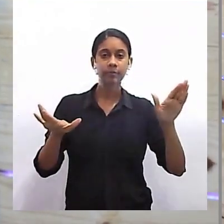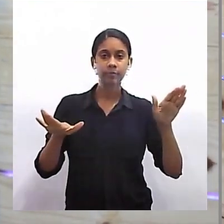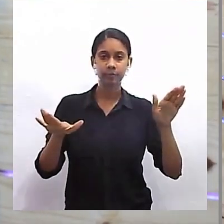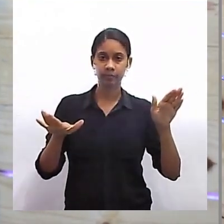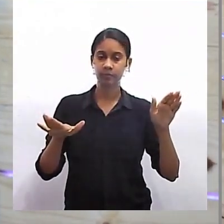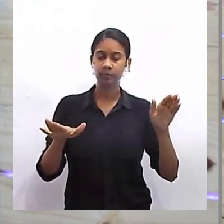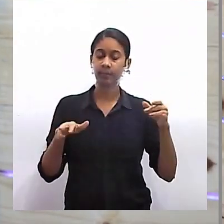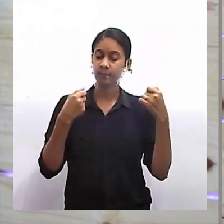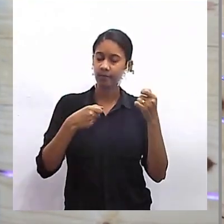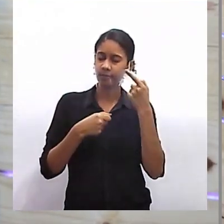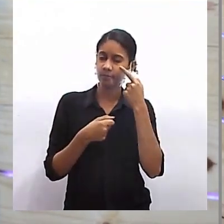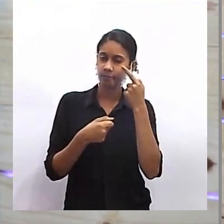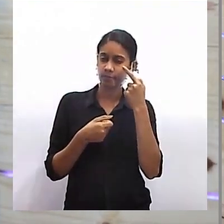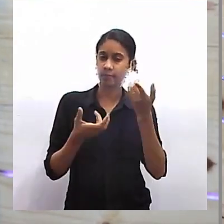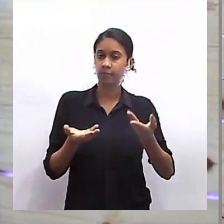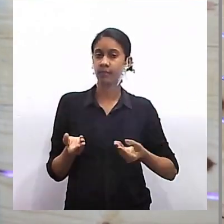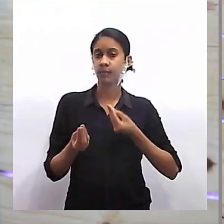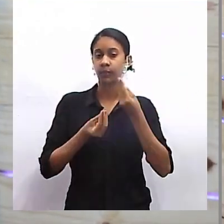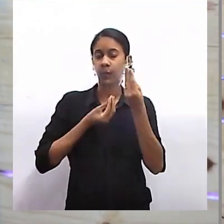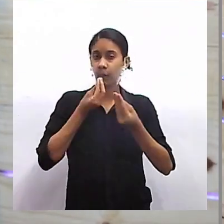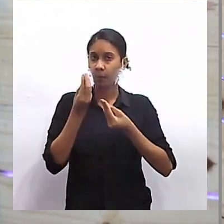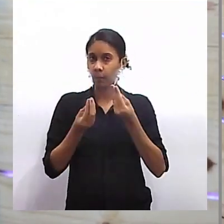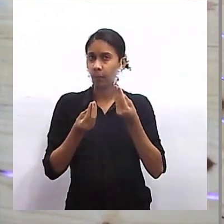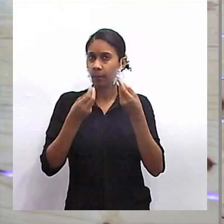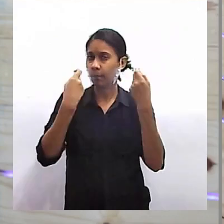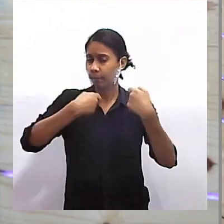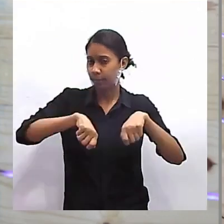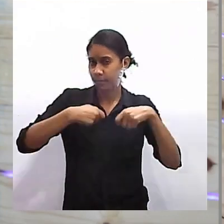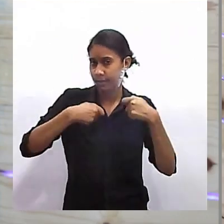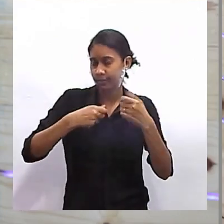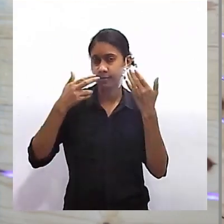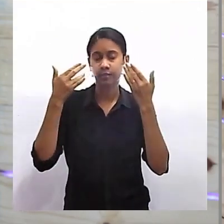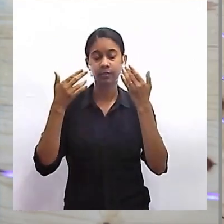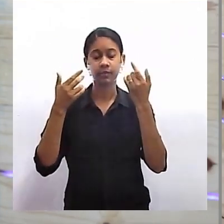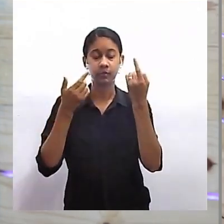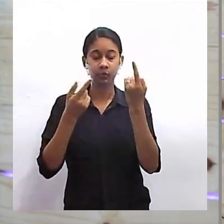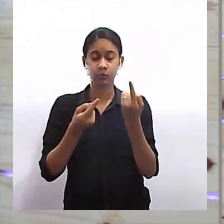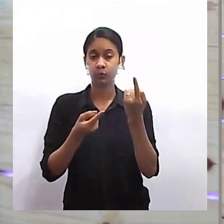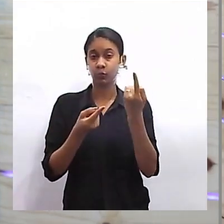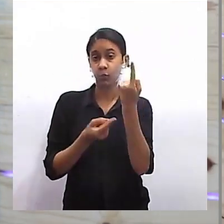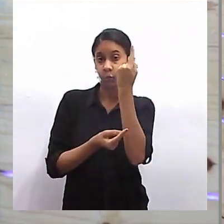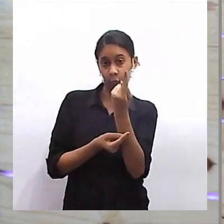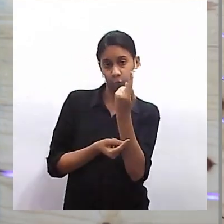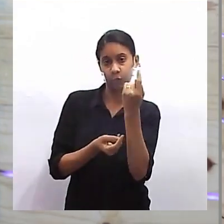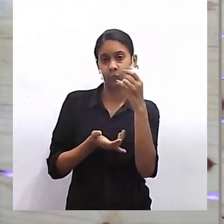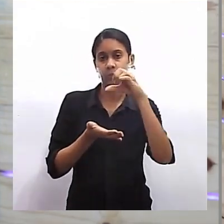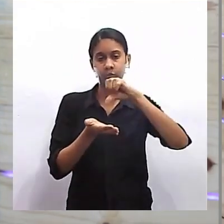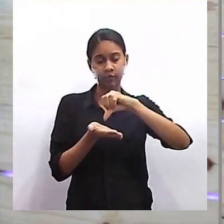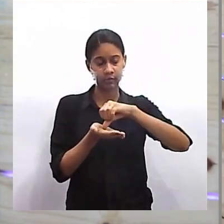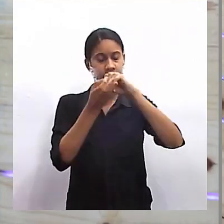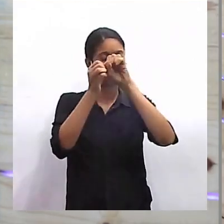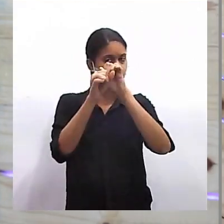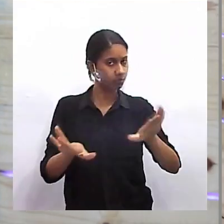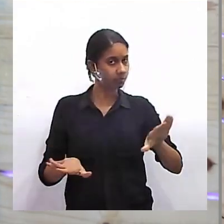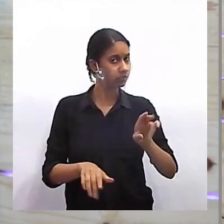Eu tenho que verificar se eu tenho a necessidade de ter um CD ou 2 CDs. Por